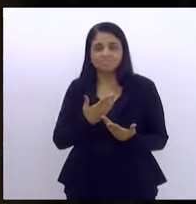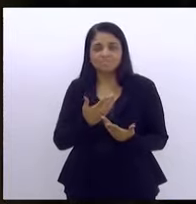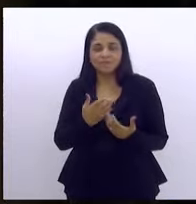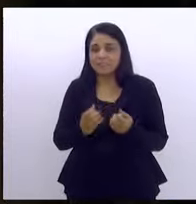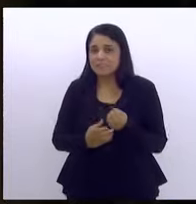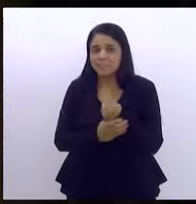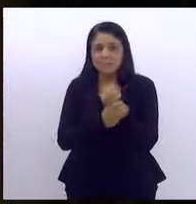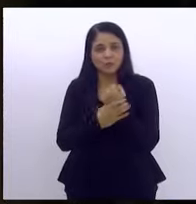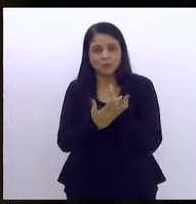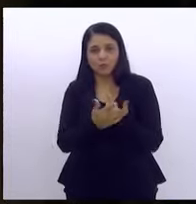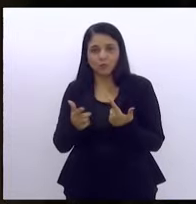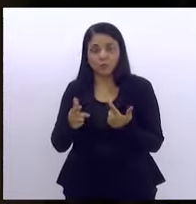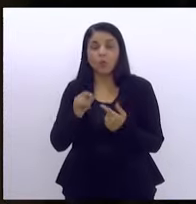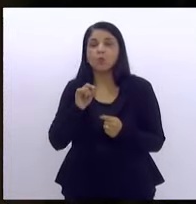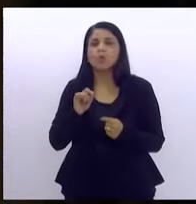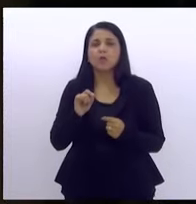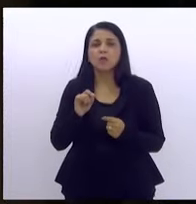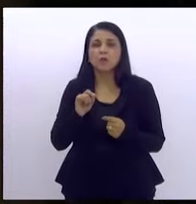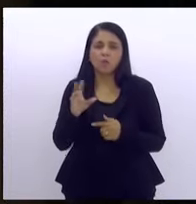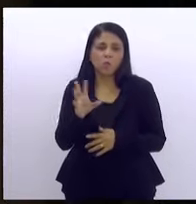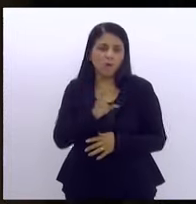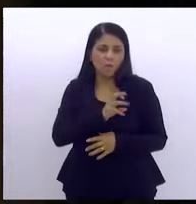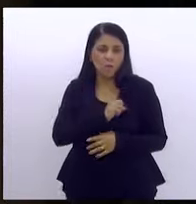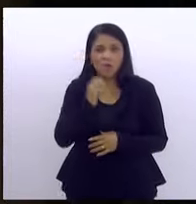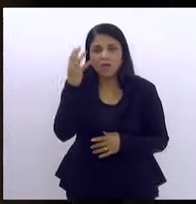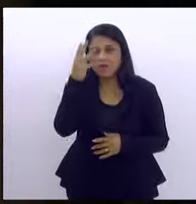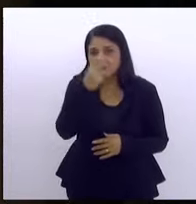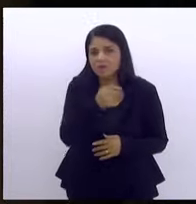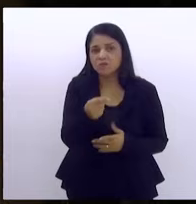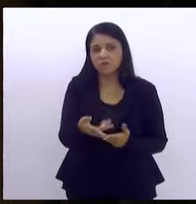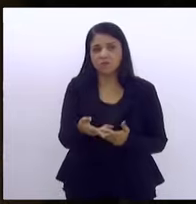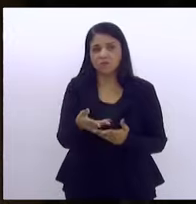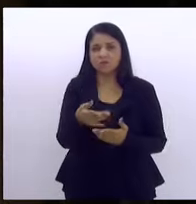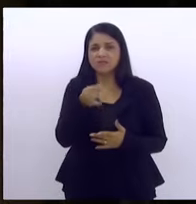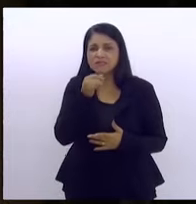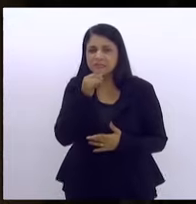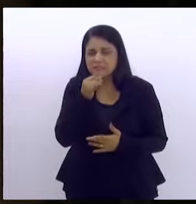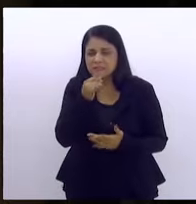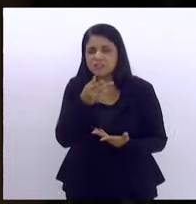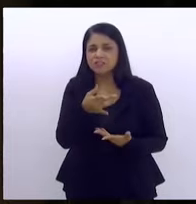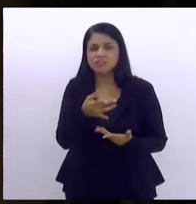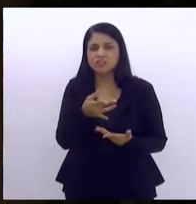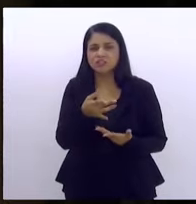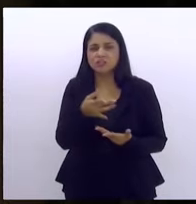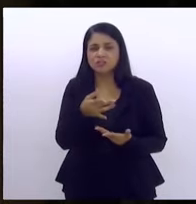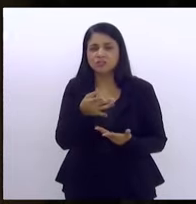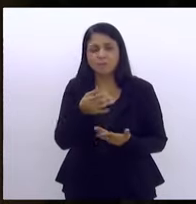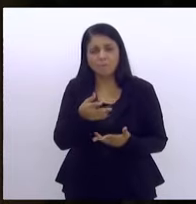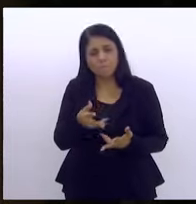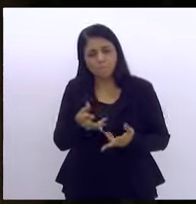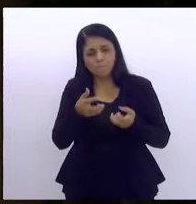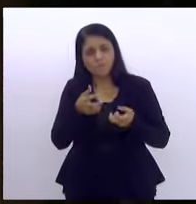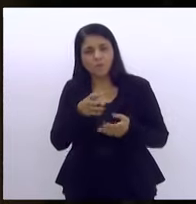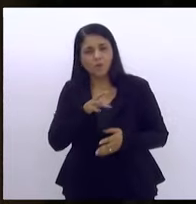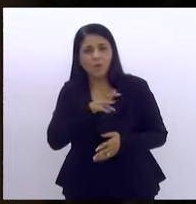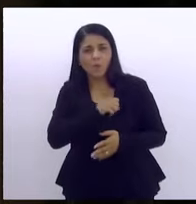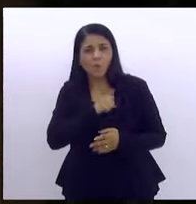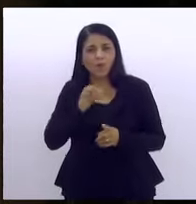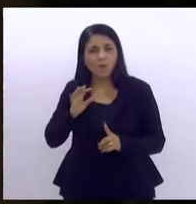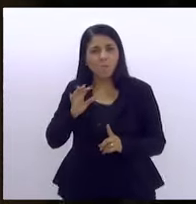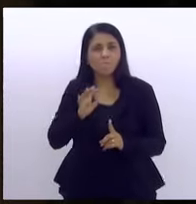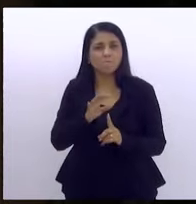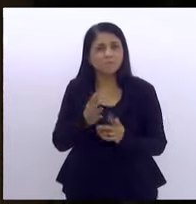lindo do que o amor? E o que mais triste do que ver esse amor